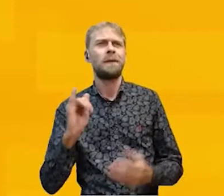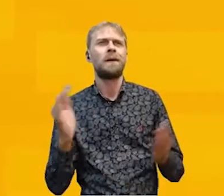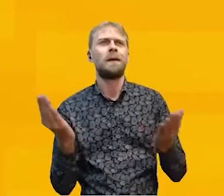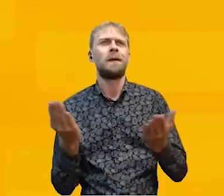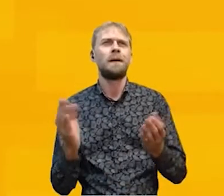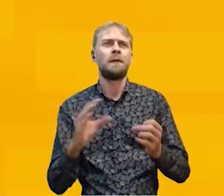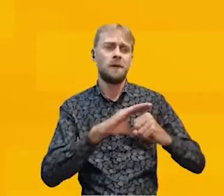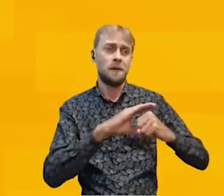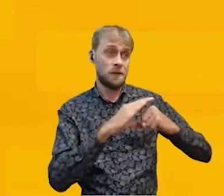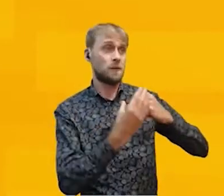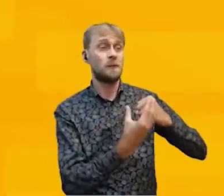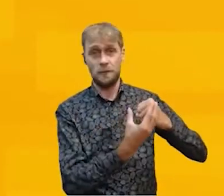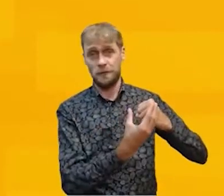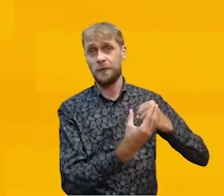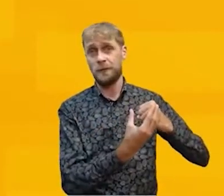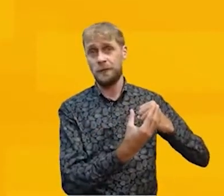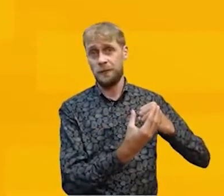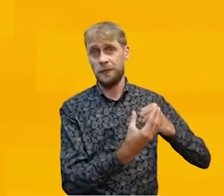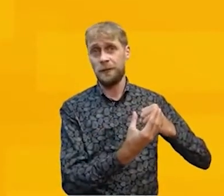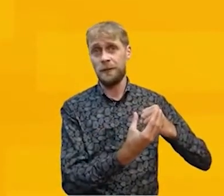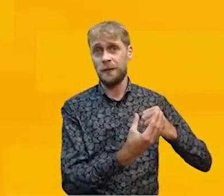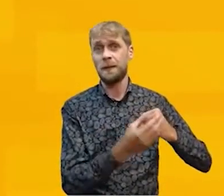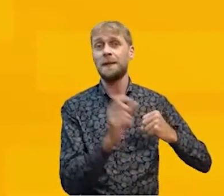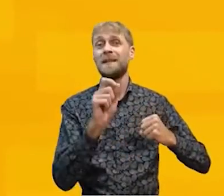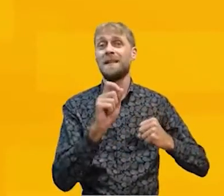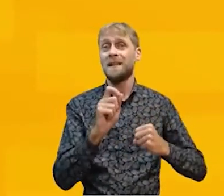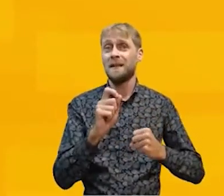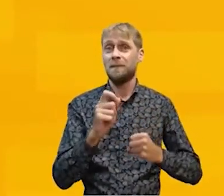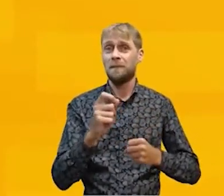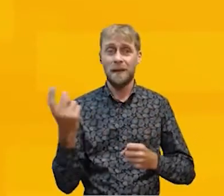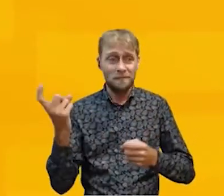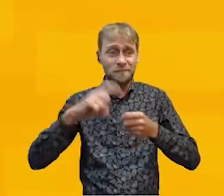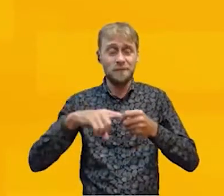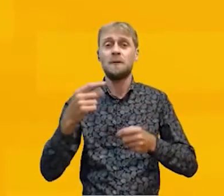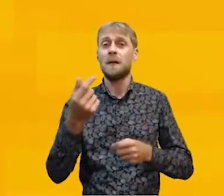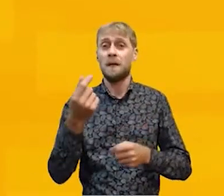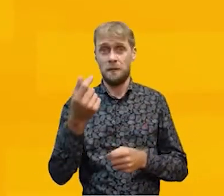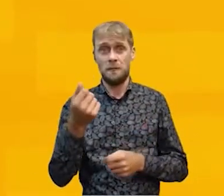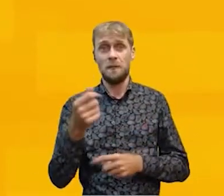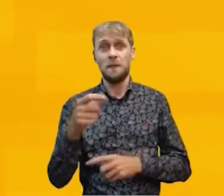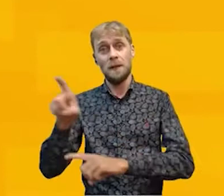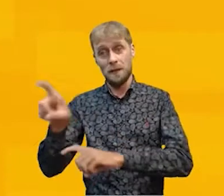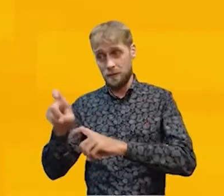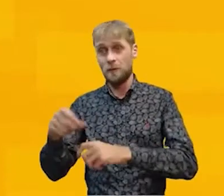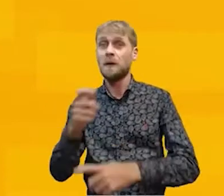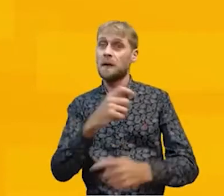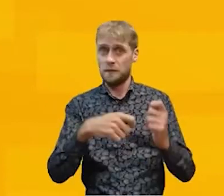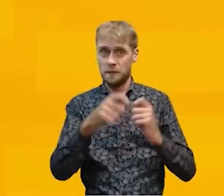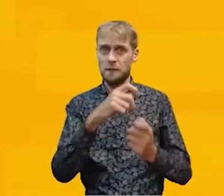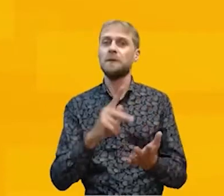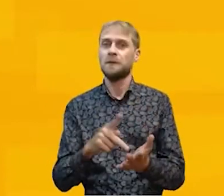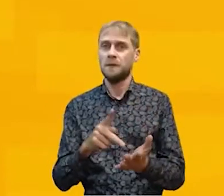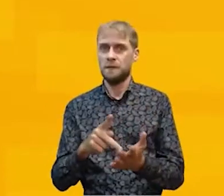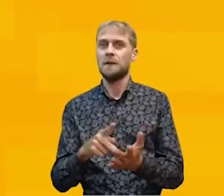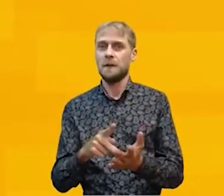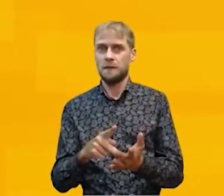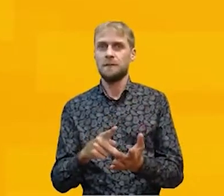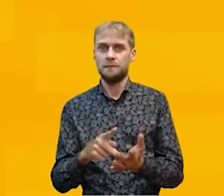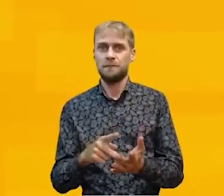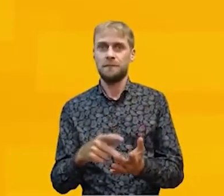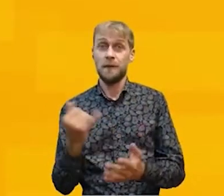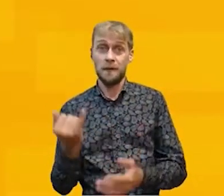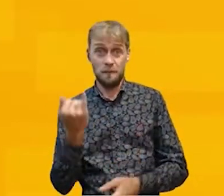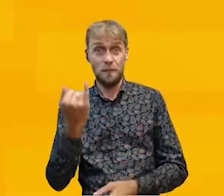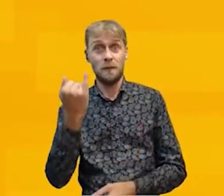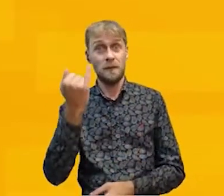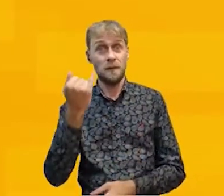volta a economia é o agronegócio, eu não tenho dúvida com relação a isso. E os nossos heróis do agro continuam trabalhando, a